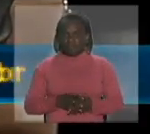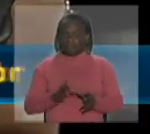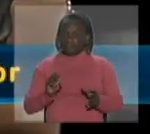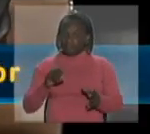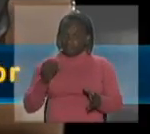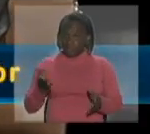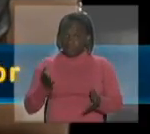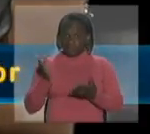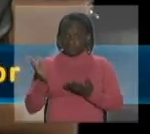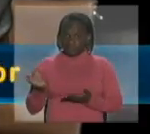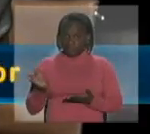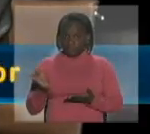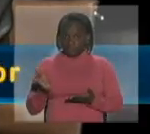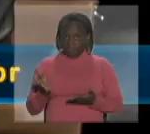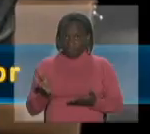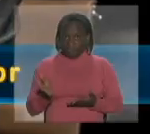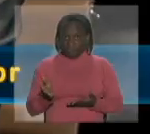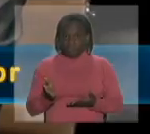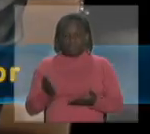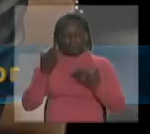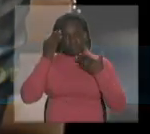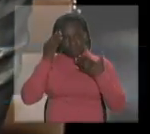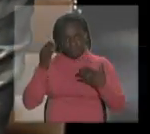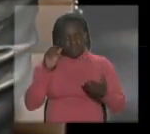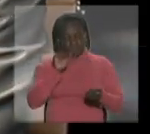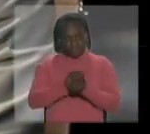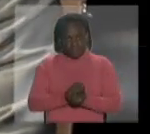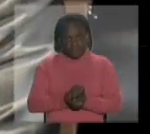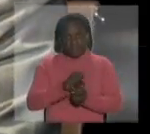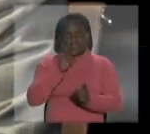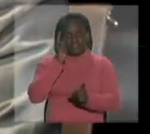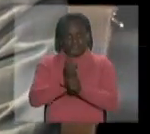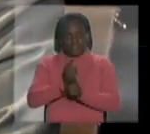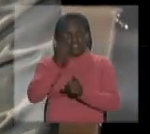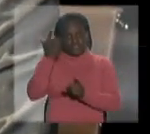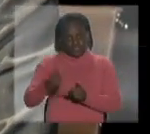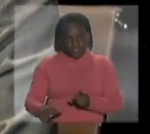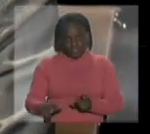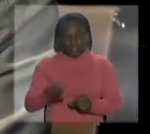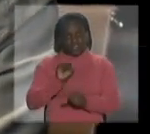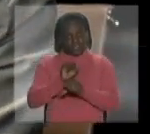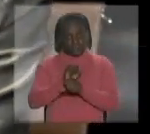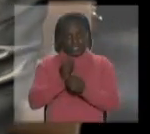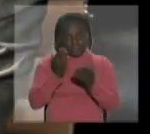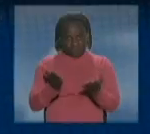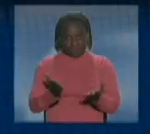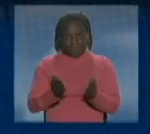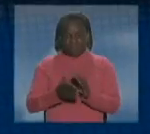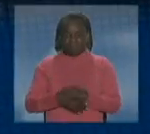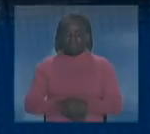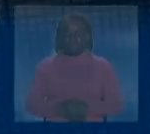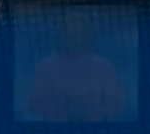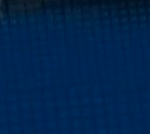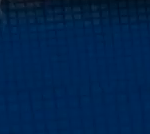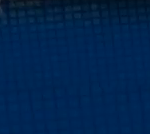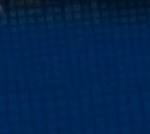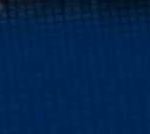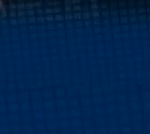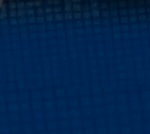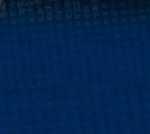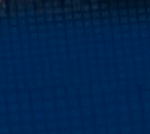www.alerj.rj.gov.br ou cultine.com.br. Obrigado pela companhia e até o próximo encontro. Eu te espero.